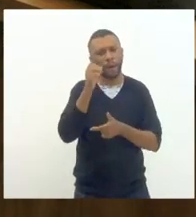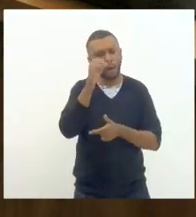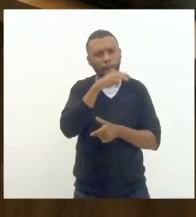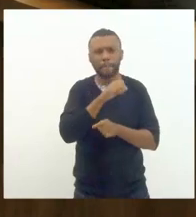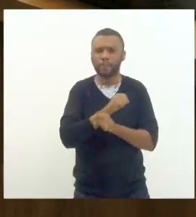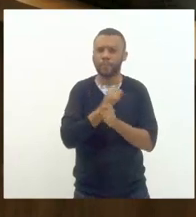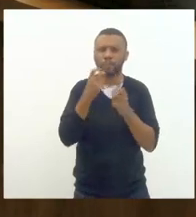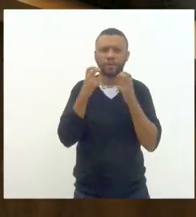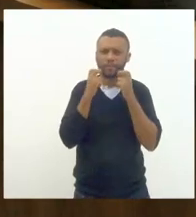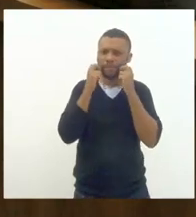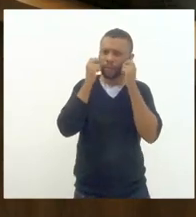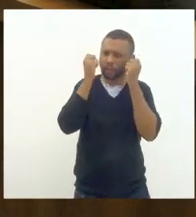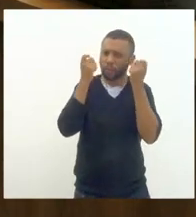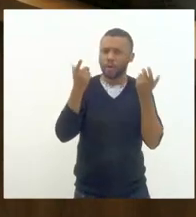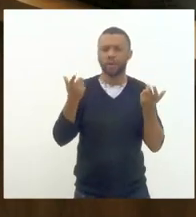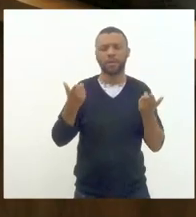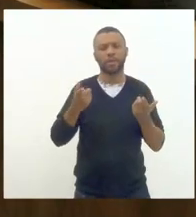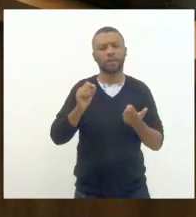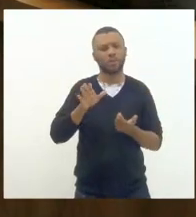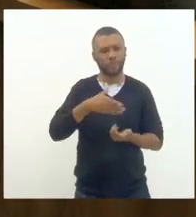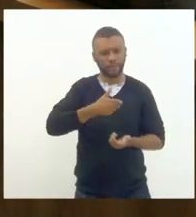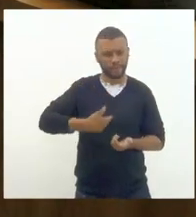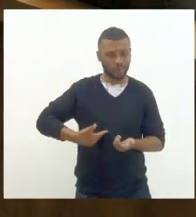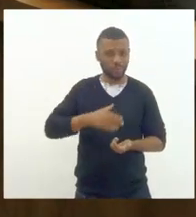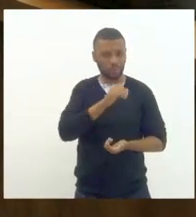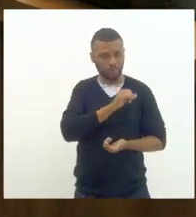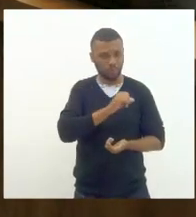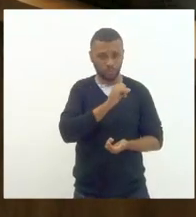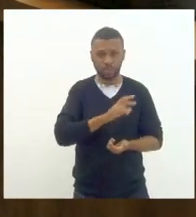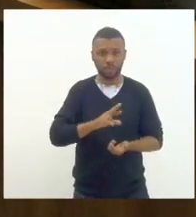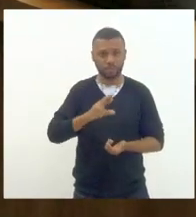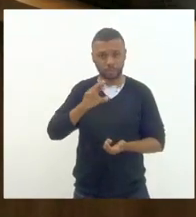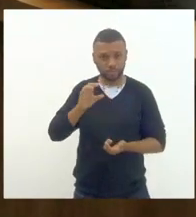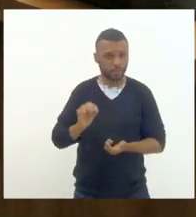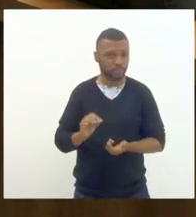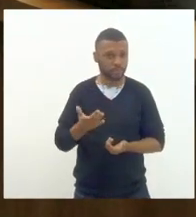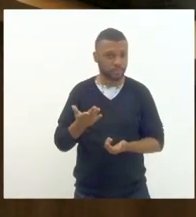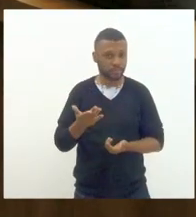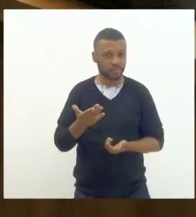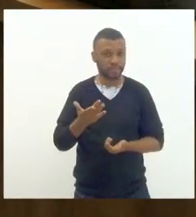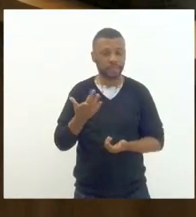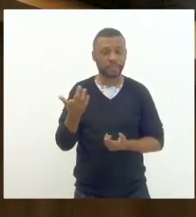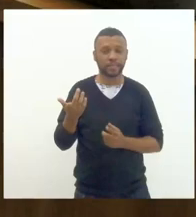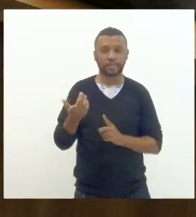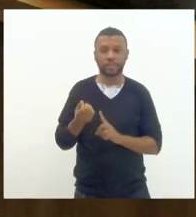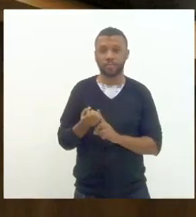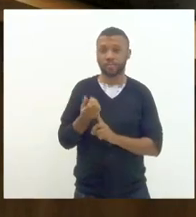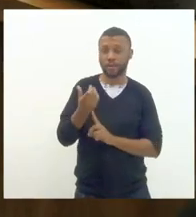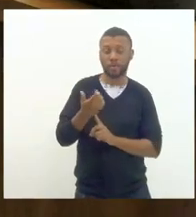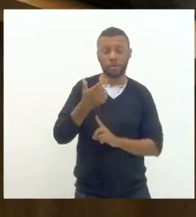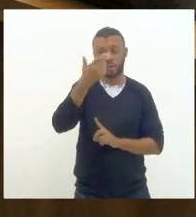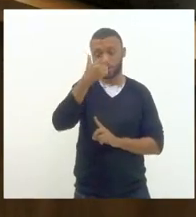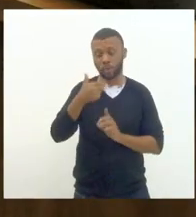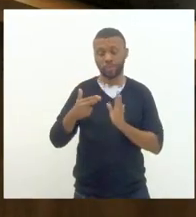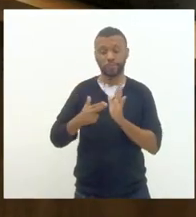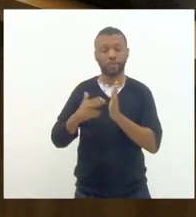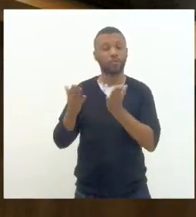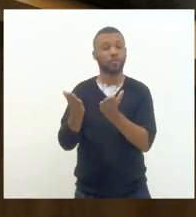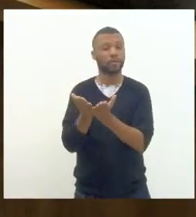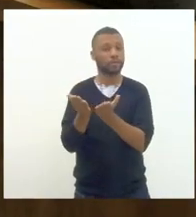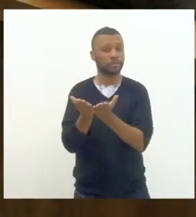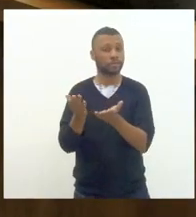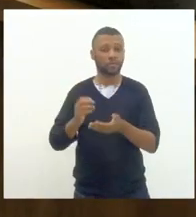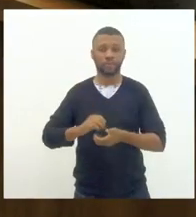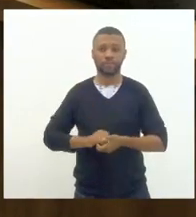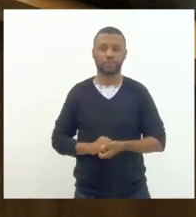é uma vergonha que o governador do estado, que se diz um homem cristão,